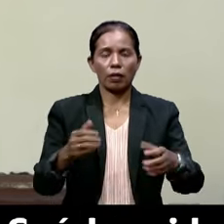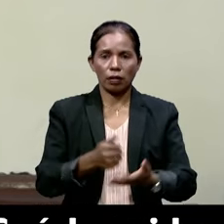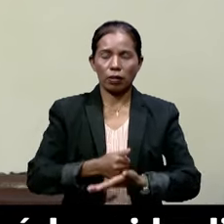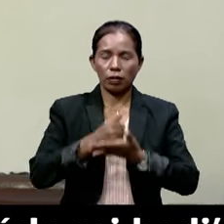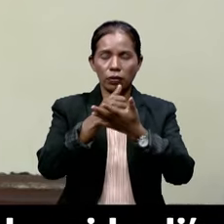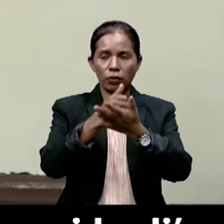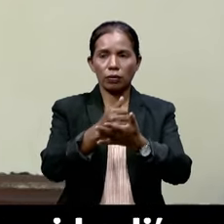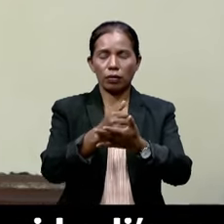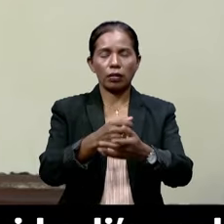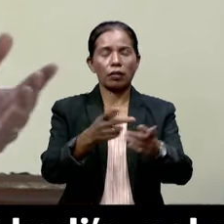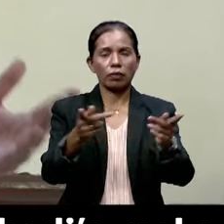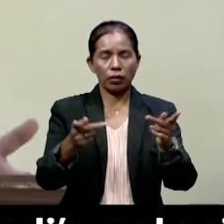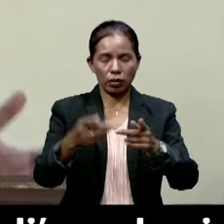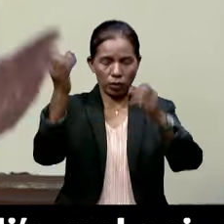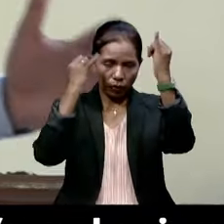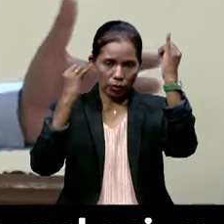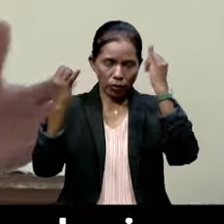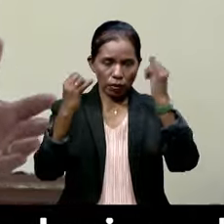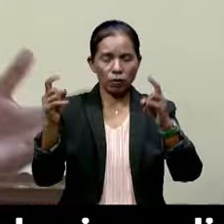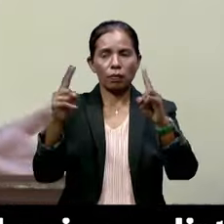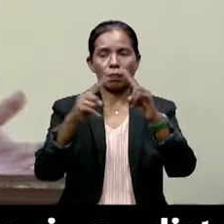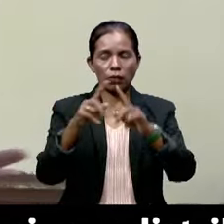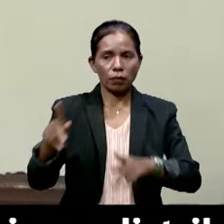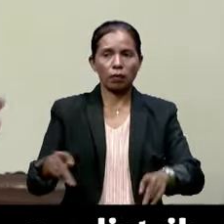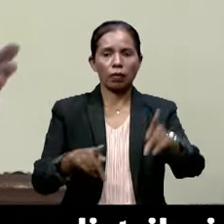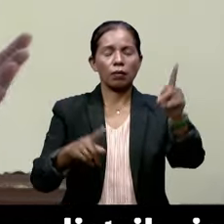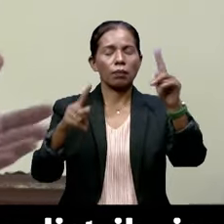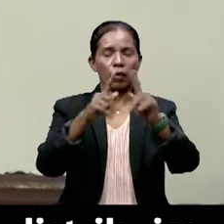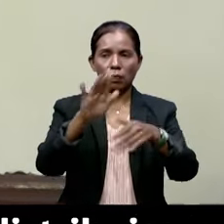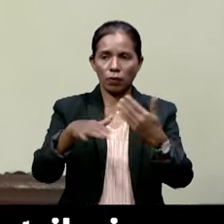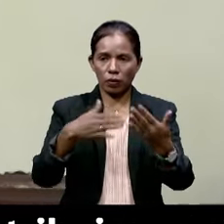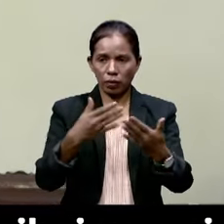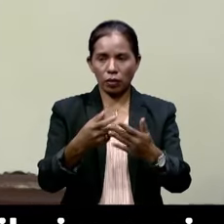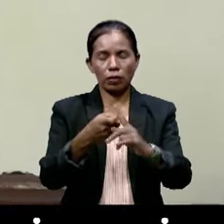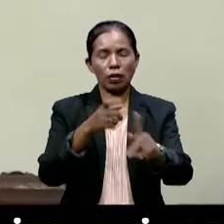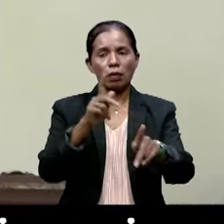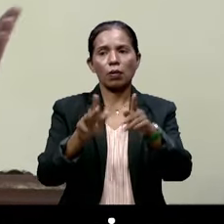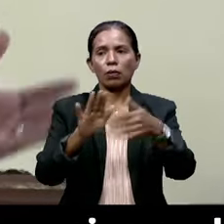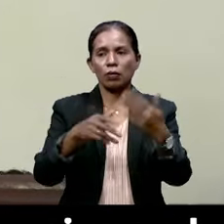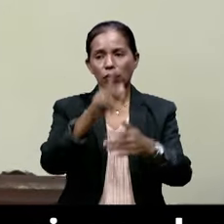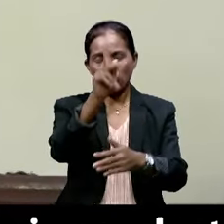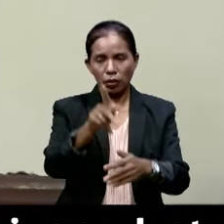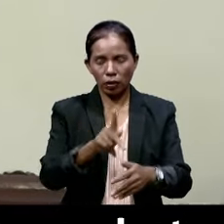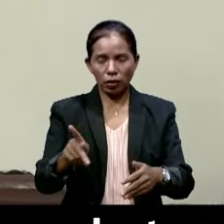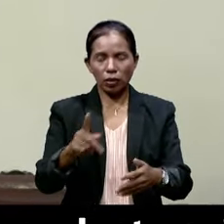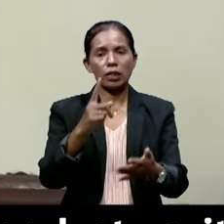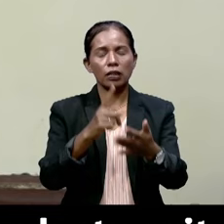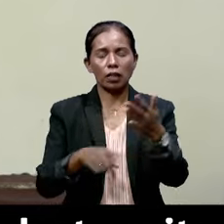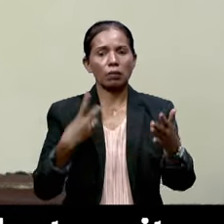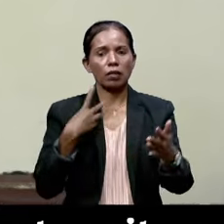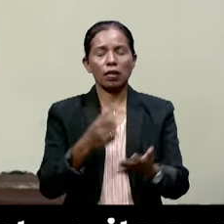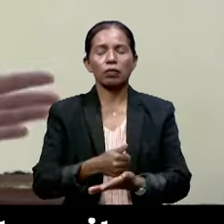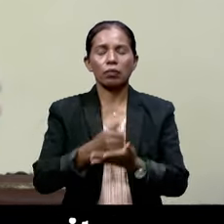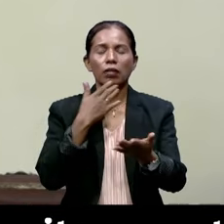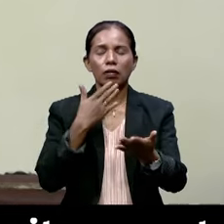servir e a parte de formação, vai ter o público, vai ter o povo, toma que liu o povo da maioria católica, né? Será muito bem servir de aquilo. A